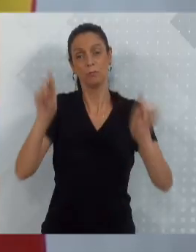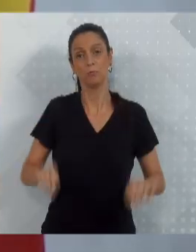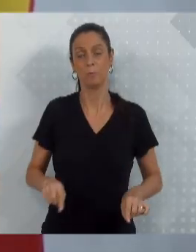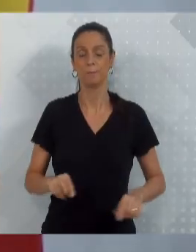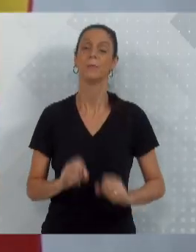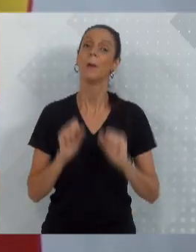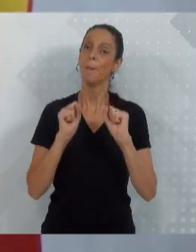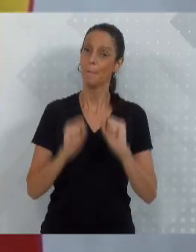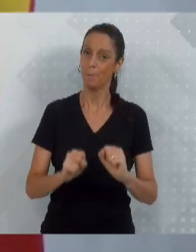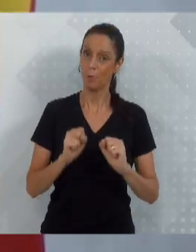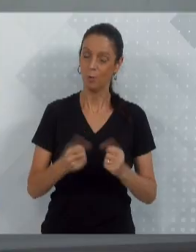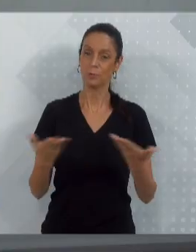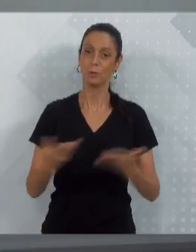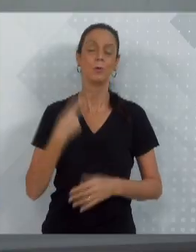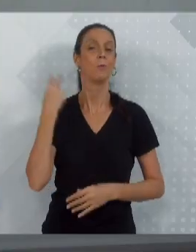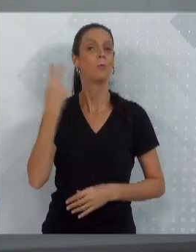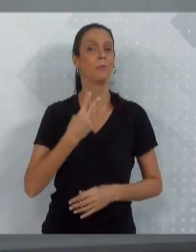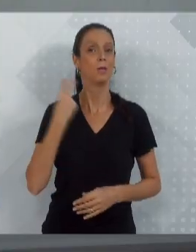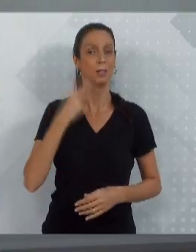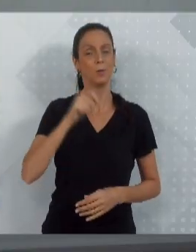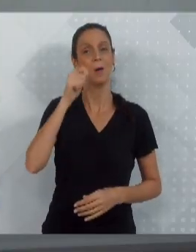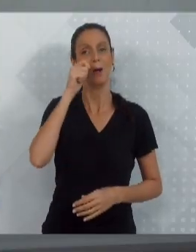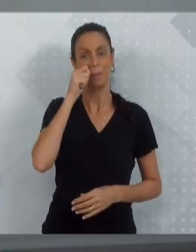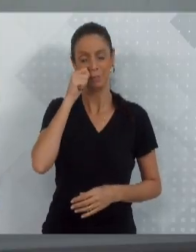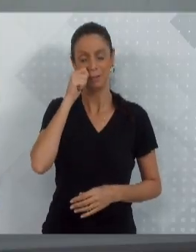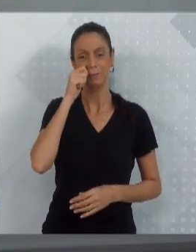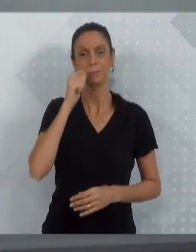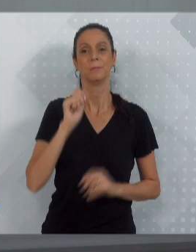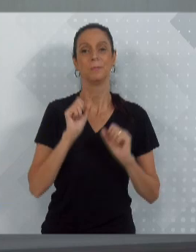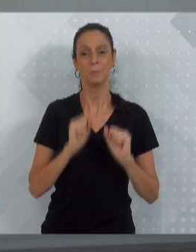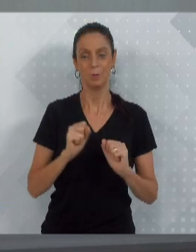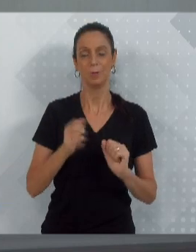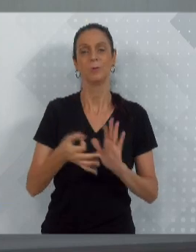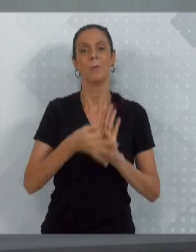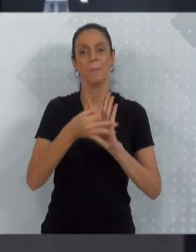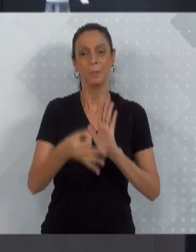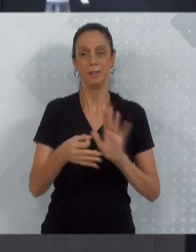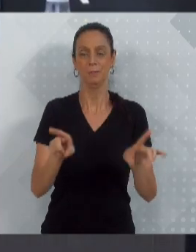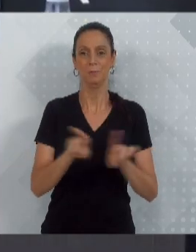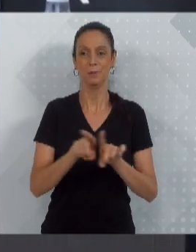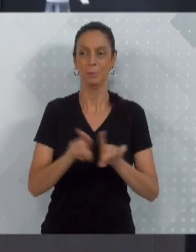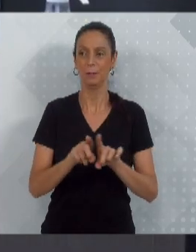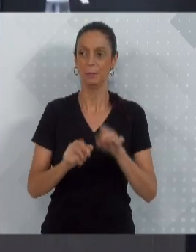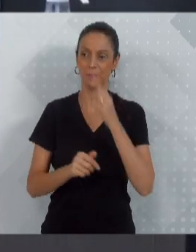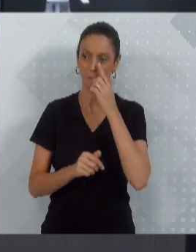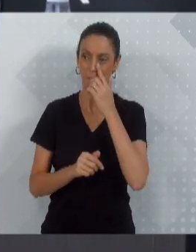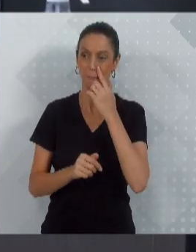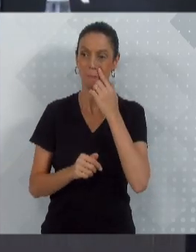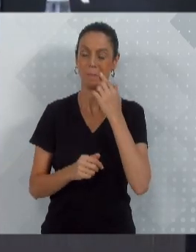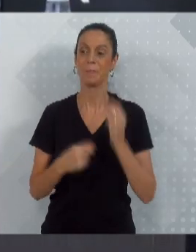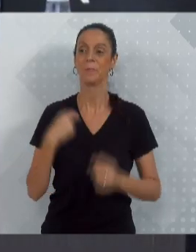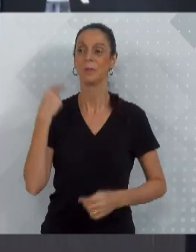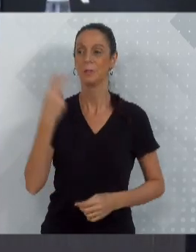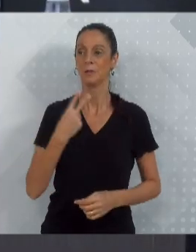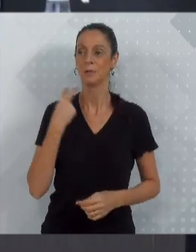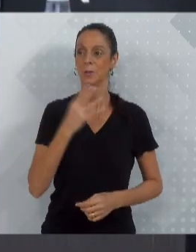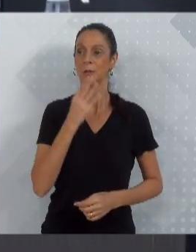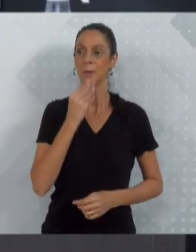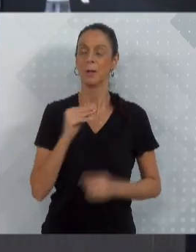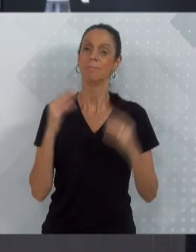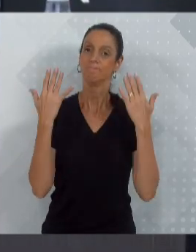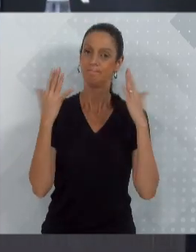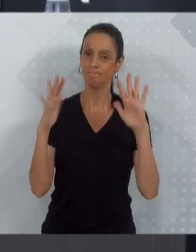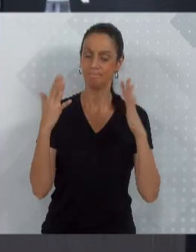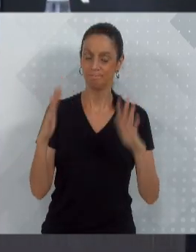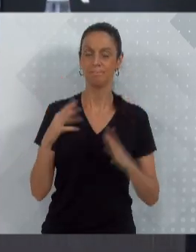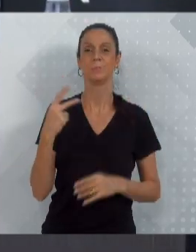também, vereador Almir. Com autorização do vereador, ou sem a parte, presidente dessa casa, vereador Almir Vieira. Vereador Bruno, quero parabenizar Vossa Excelência pela sua